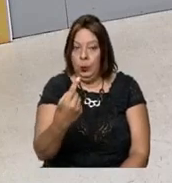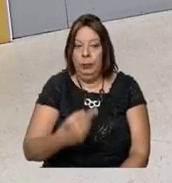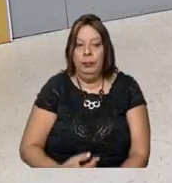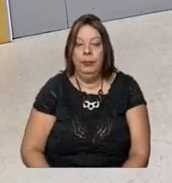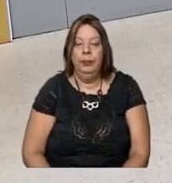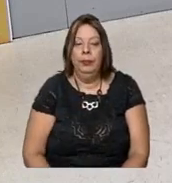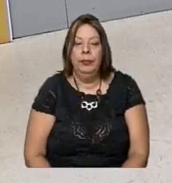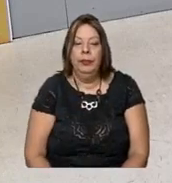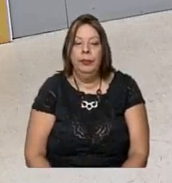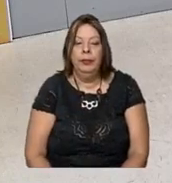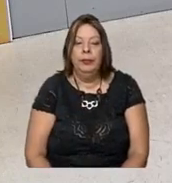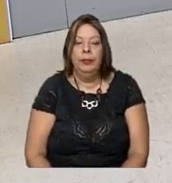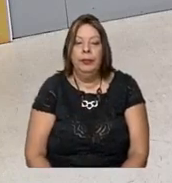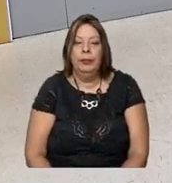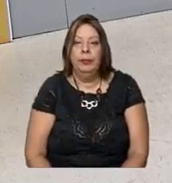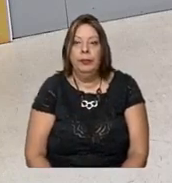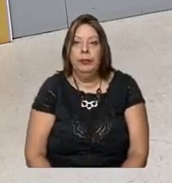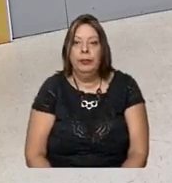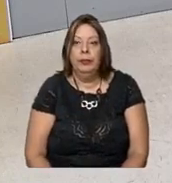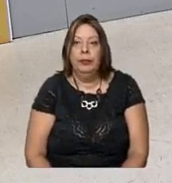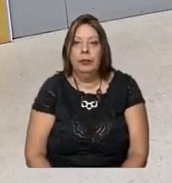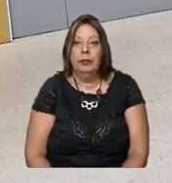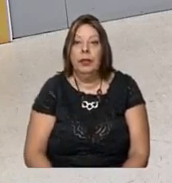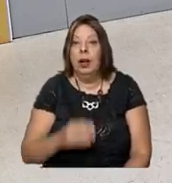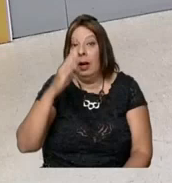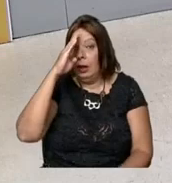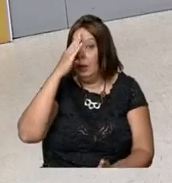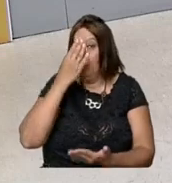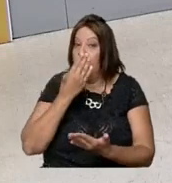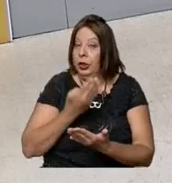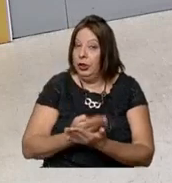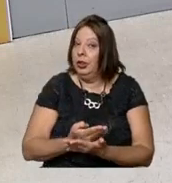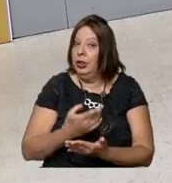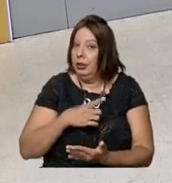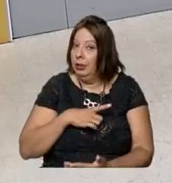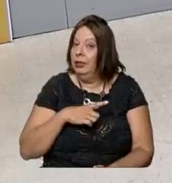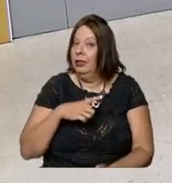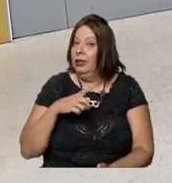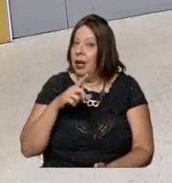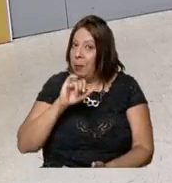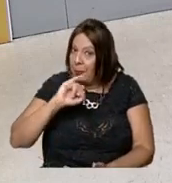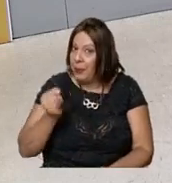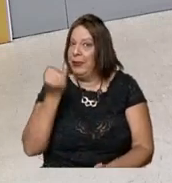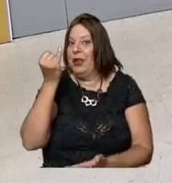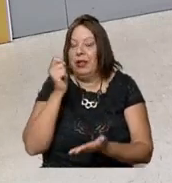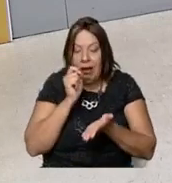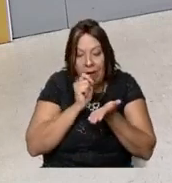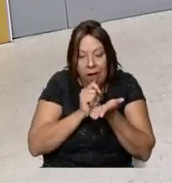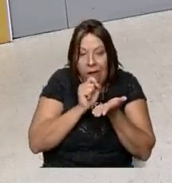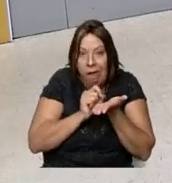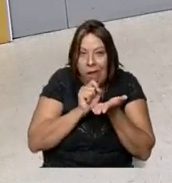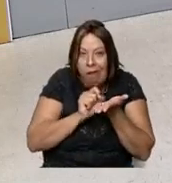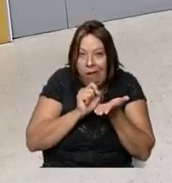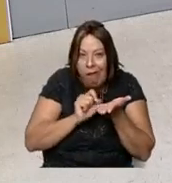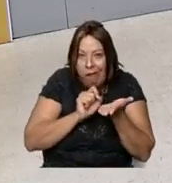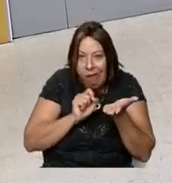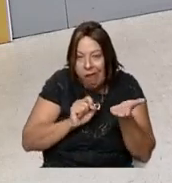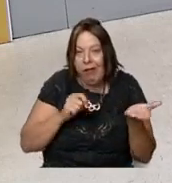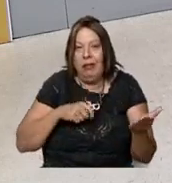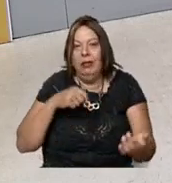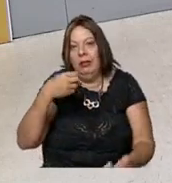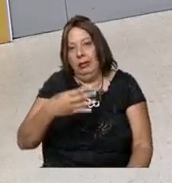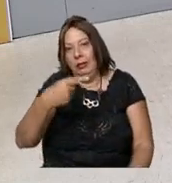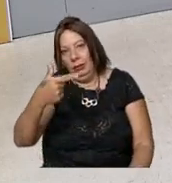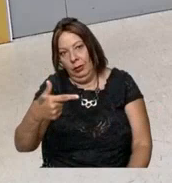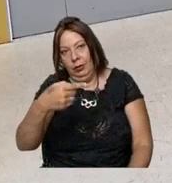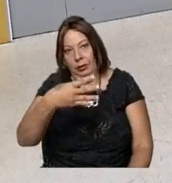31, 31, vai marcando, acredita e vai marcando, 42, 42, já chamei